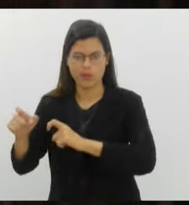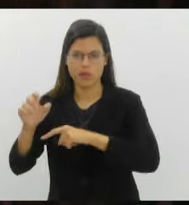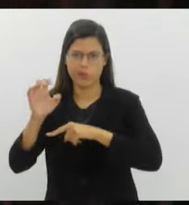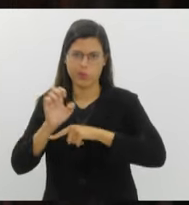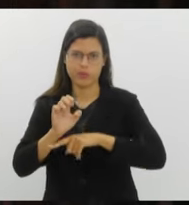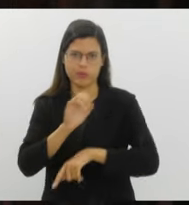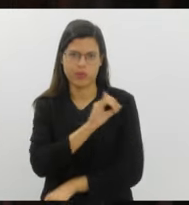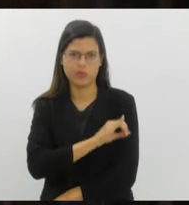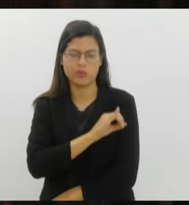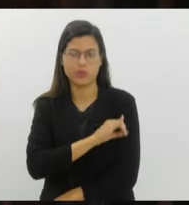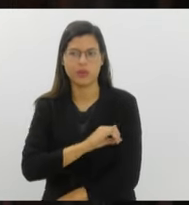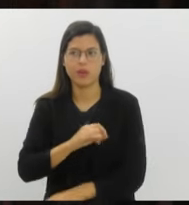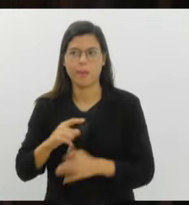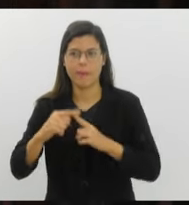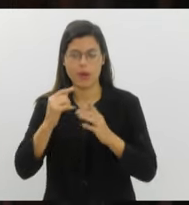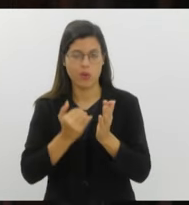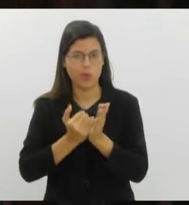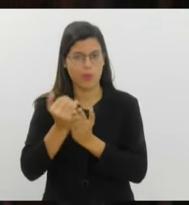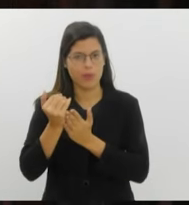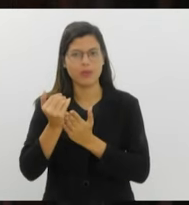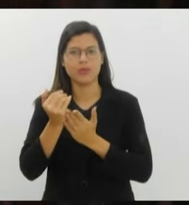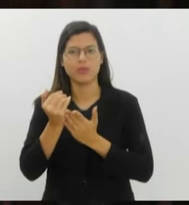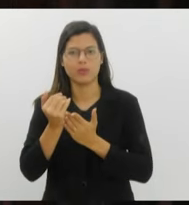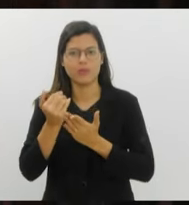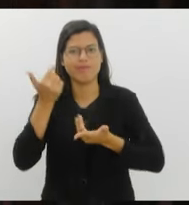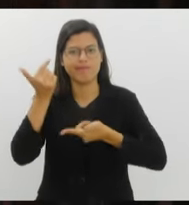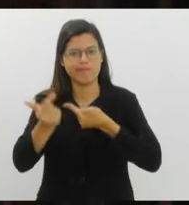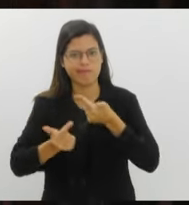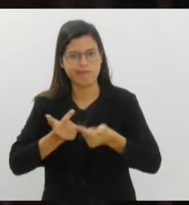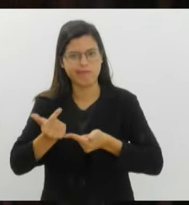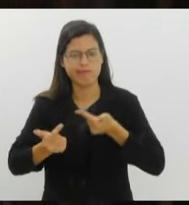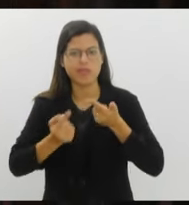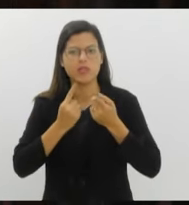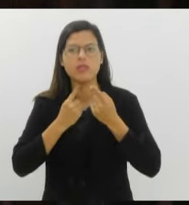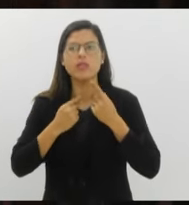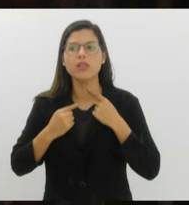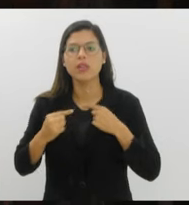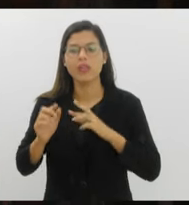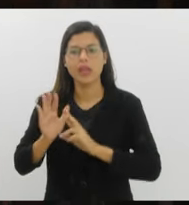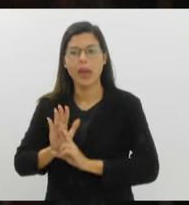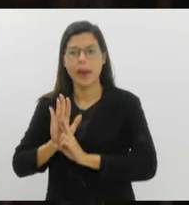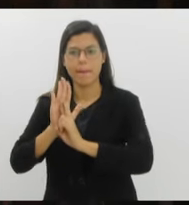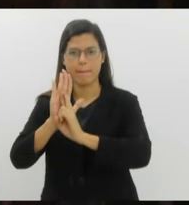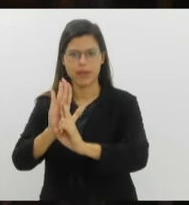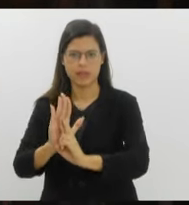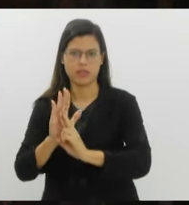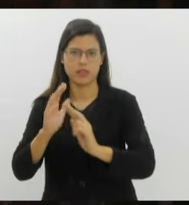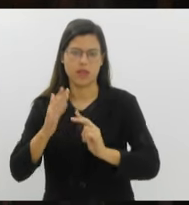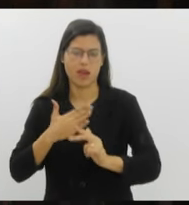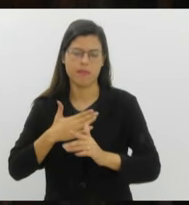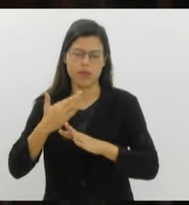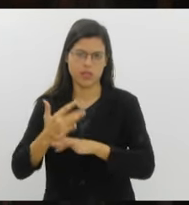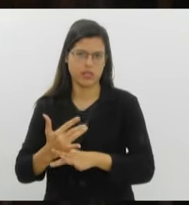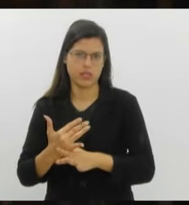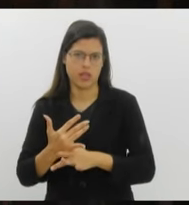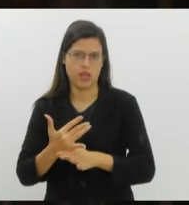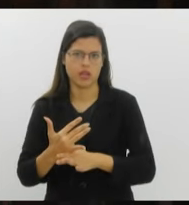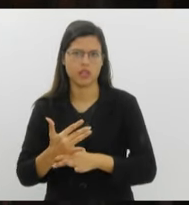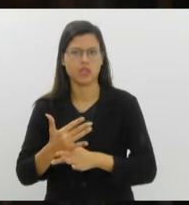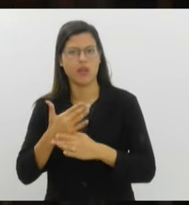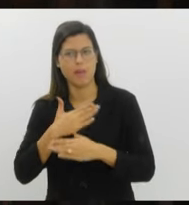num início ávido e com muita vontade em representar a minha região e representar a minha cidade. Deu